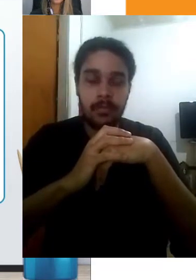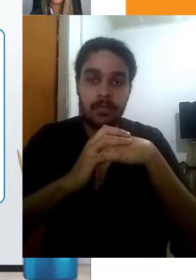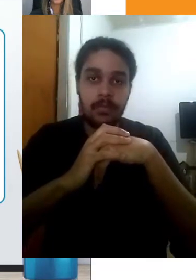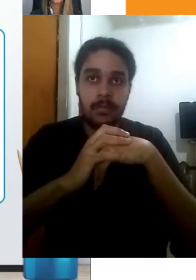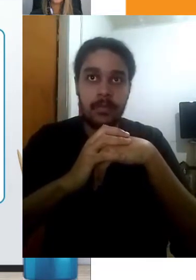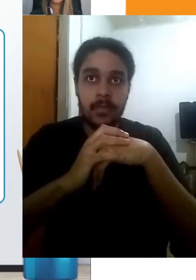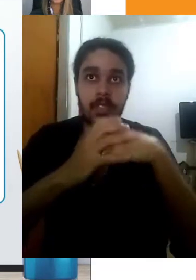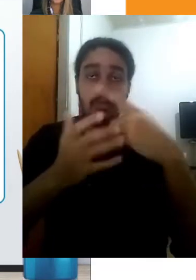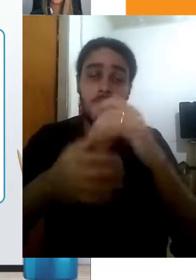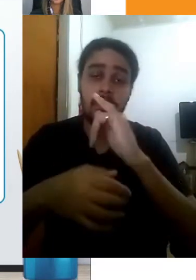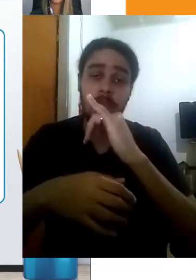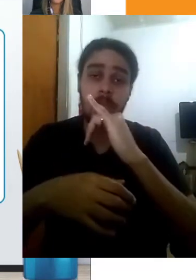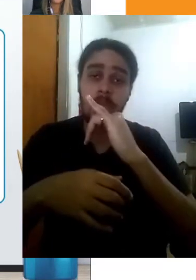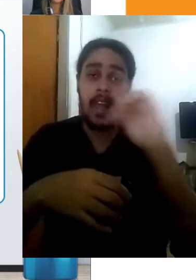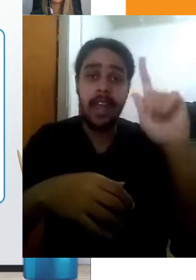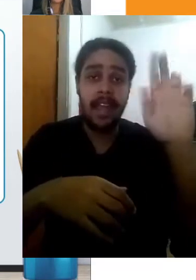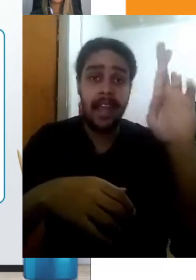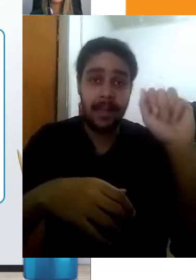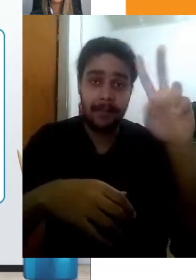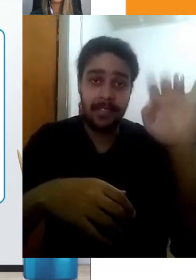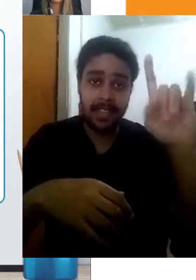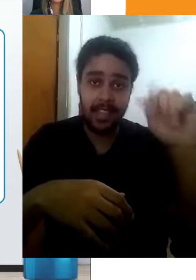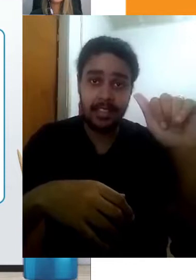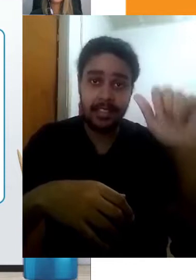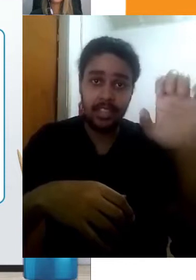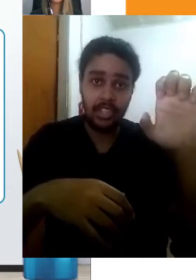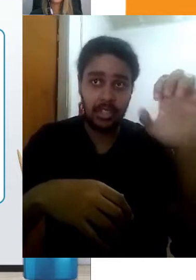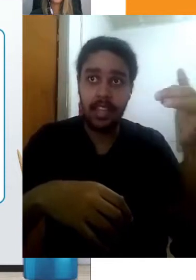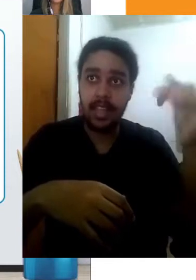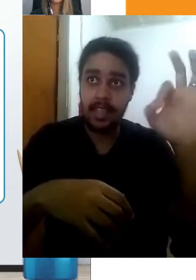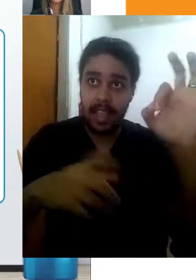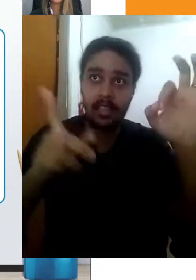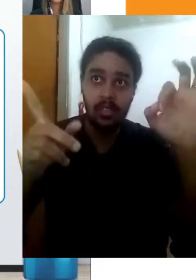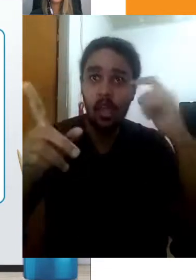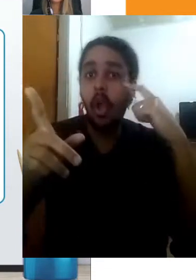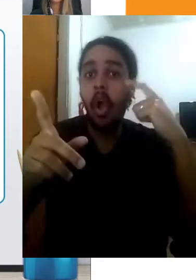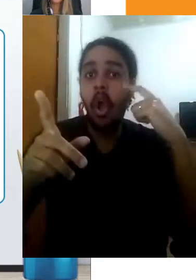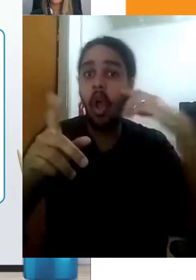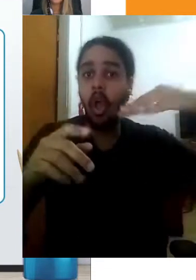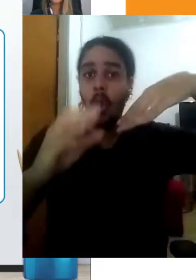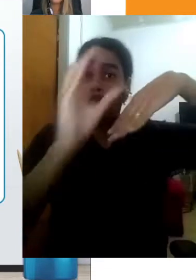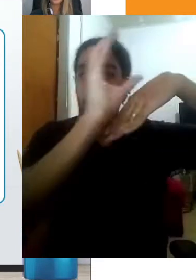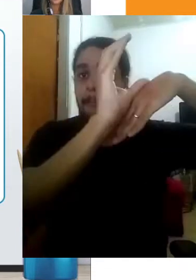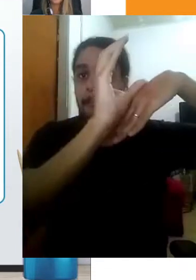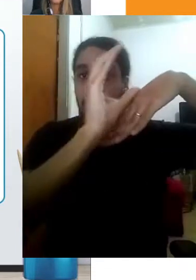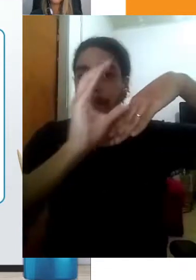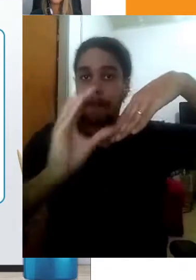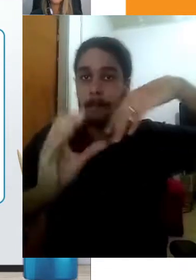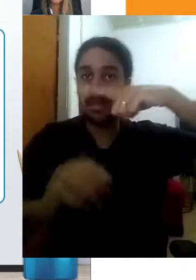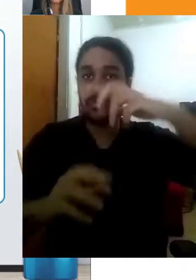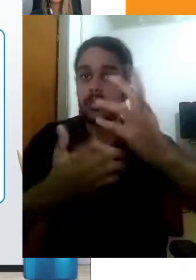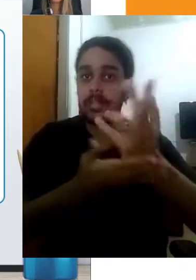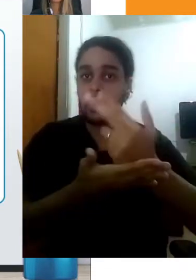gravidade é 10 metros por segundo ao quadrado, calcule a intensidade da força de atrito que um plano inclinado exerce sobre o bloco. Aqui